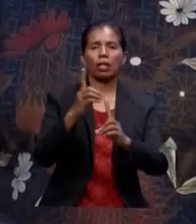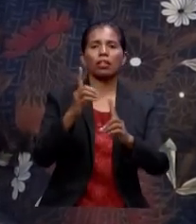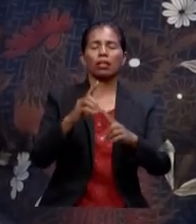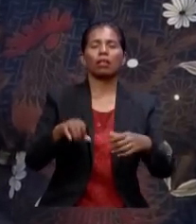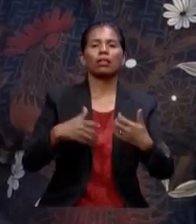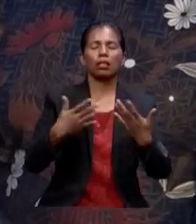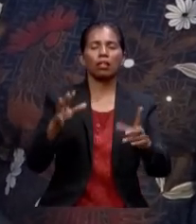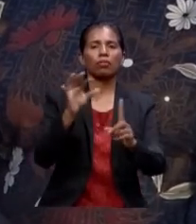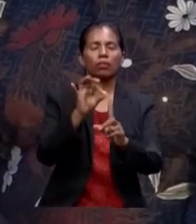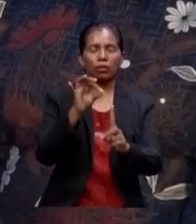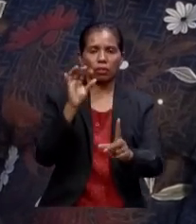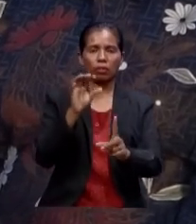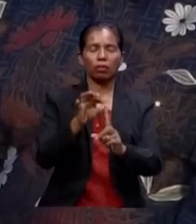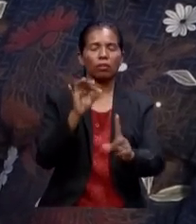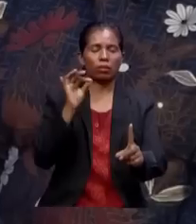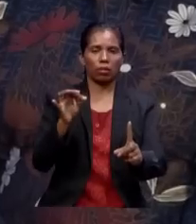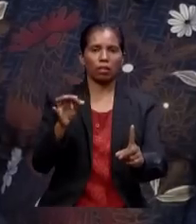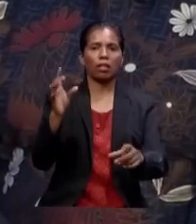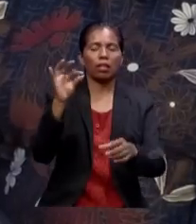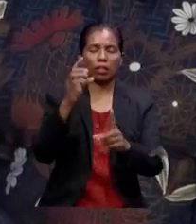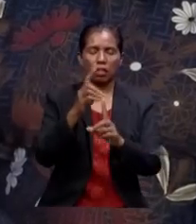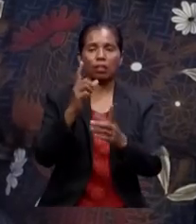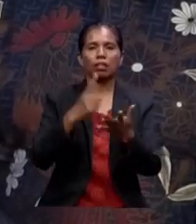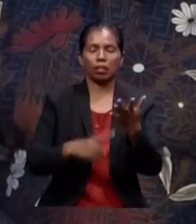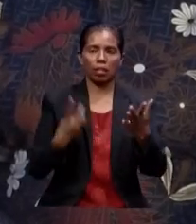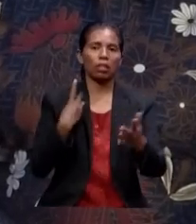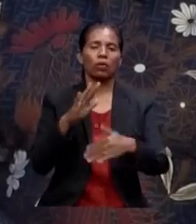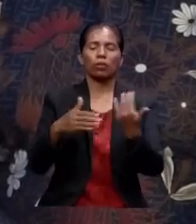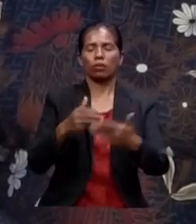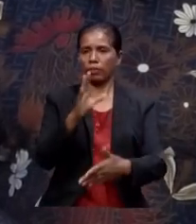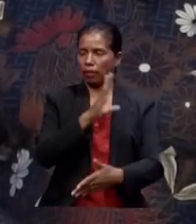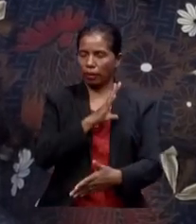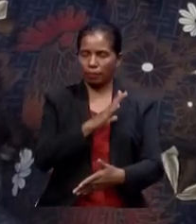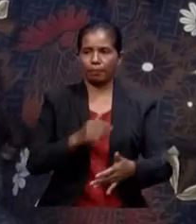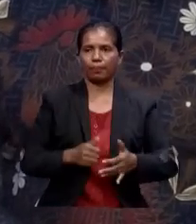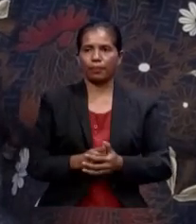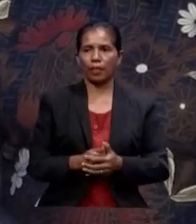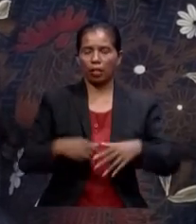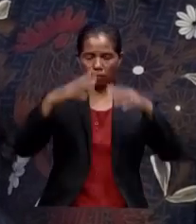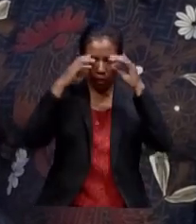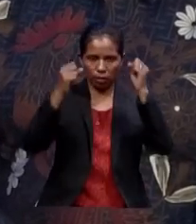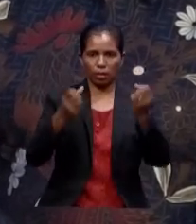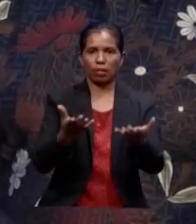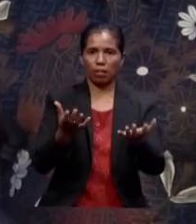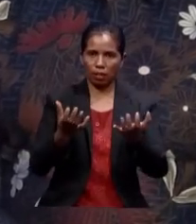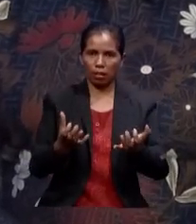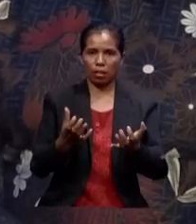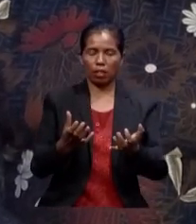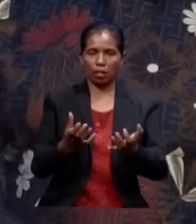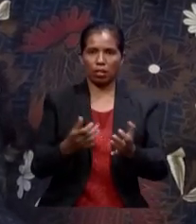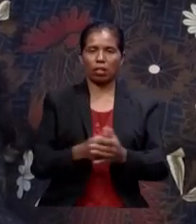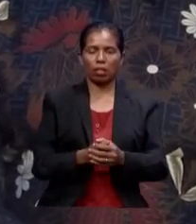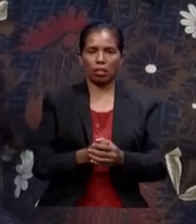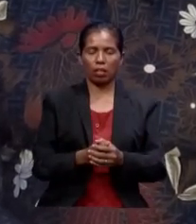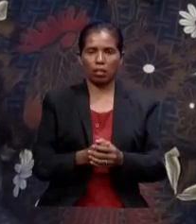eleições mono iha data saida ita hutu tu hen ne maka presidente hakarona politisi rene hanu in